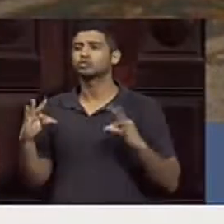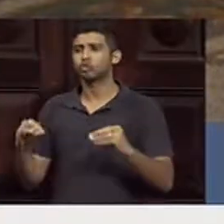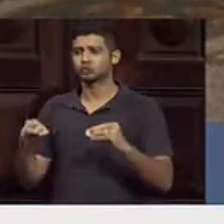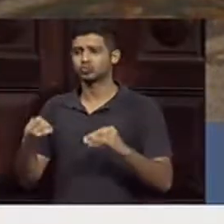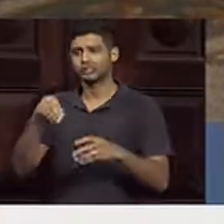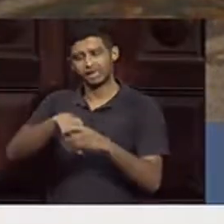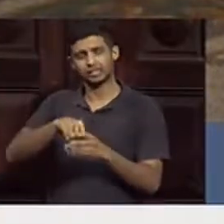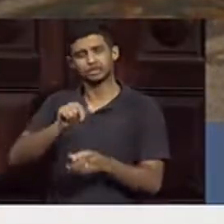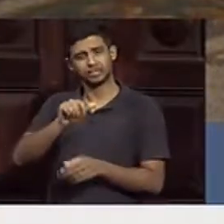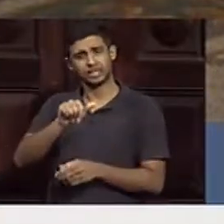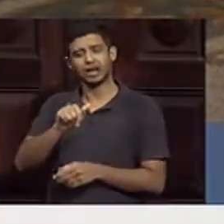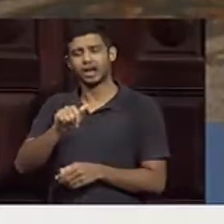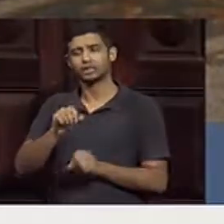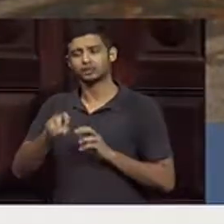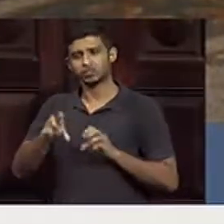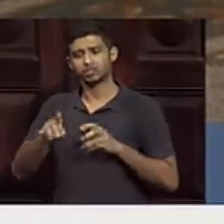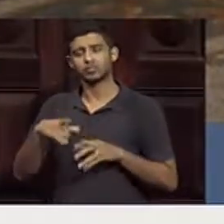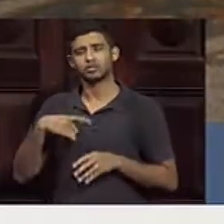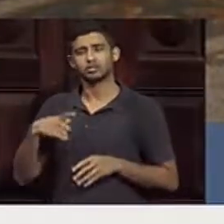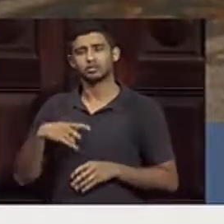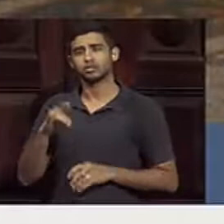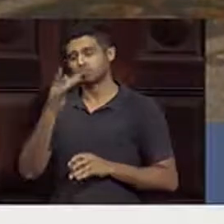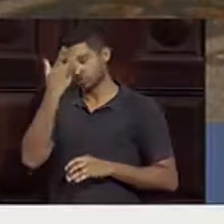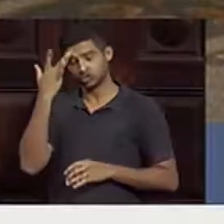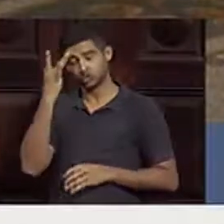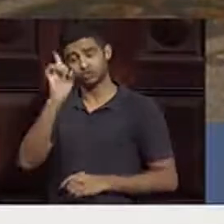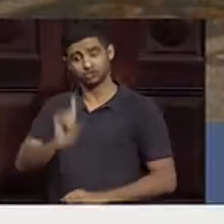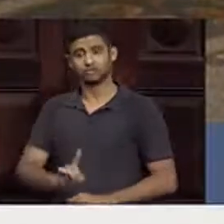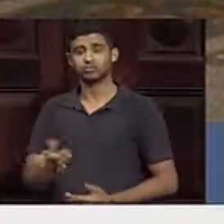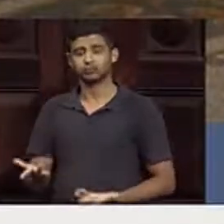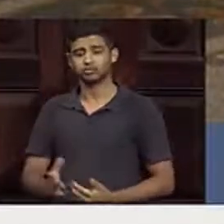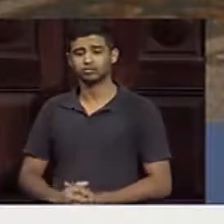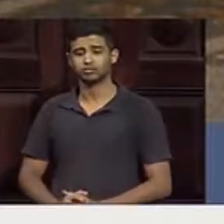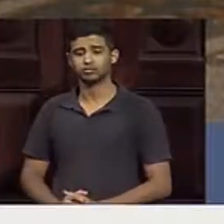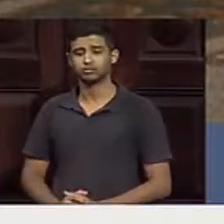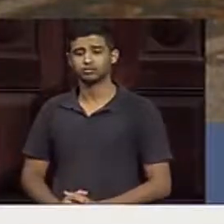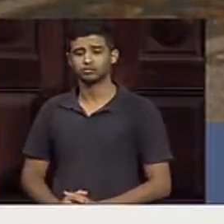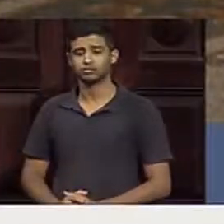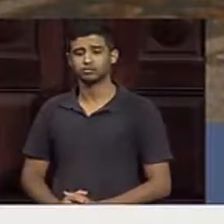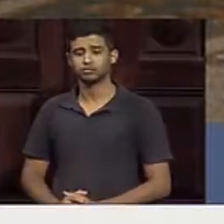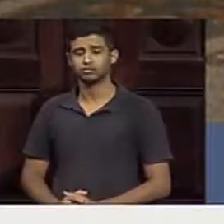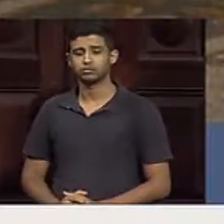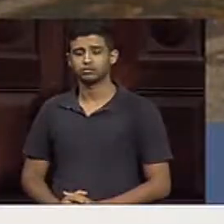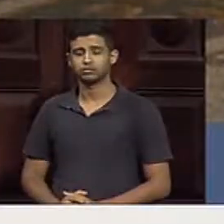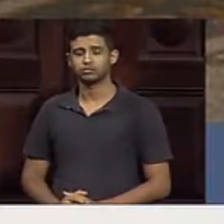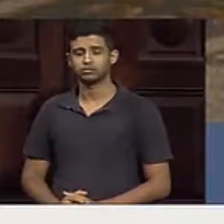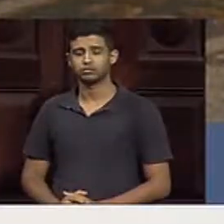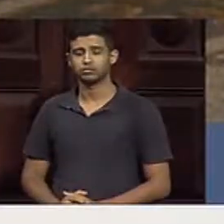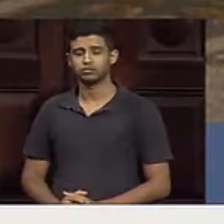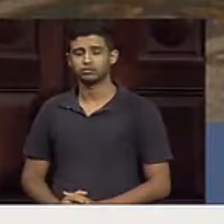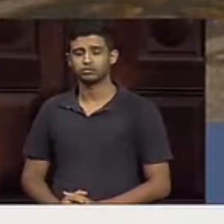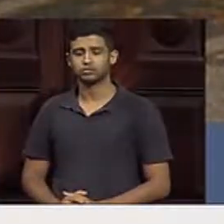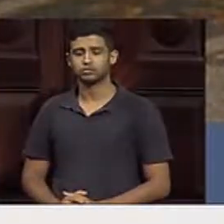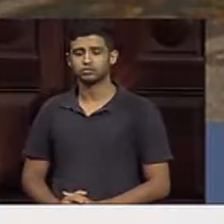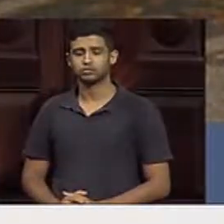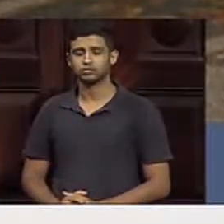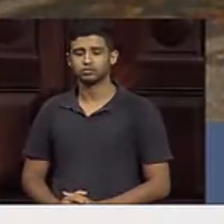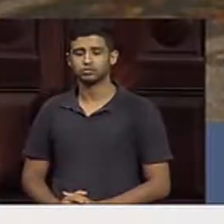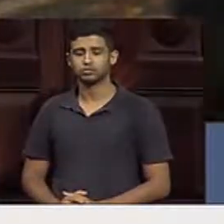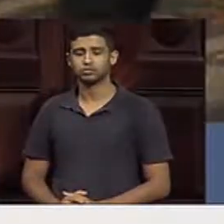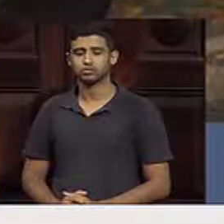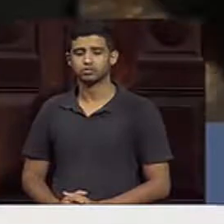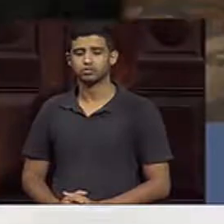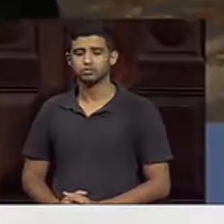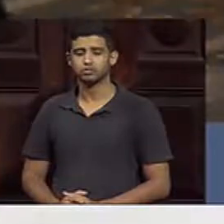as unidades de Niterói. A senhora Nelma Pintor, coordenadora de educação inclusiva, não sei se ainda é, parece que sim, está